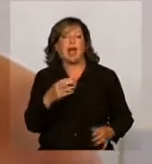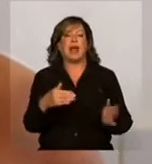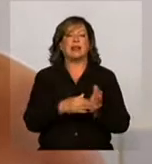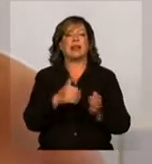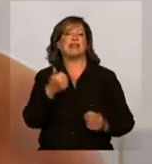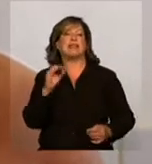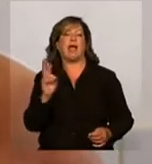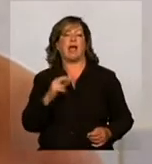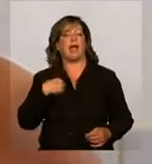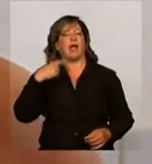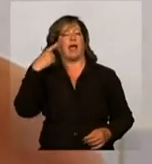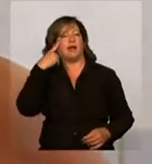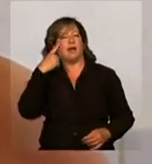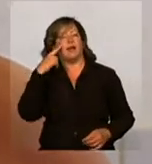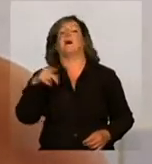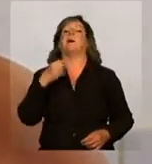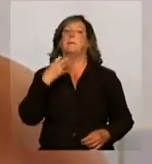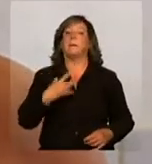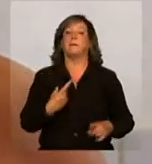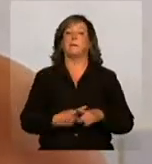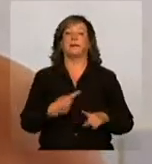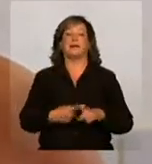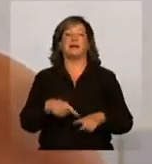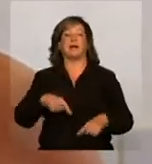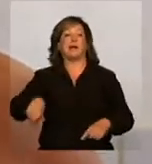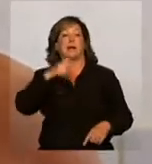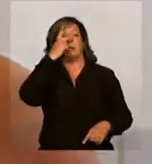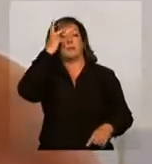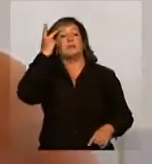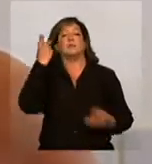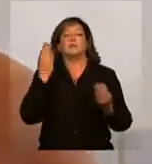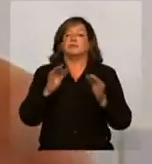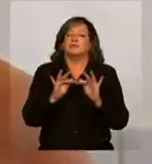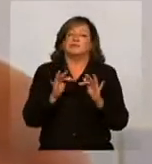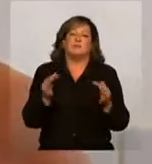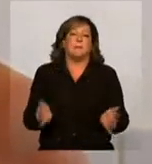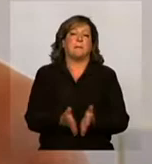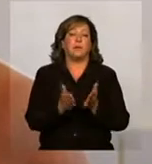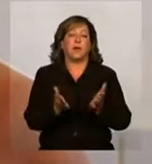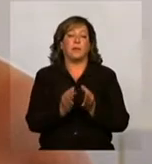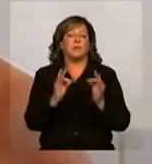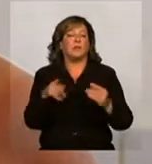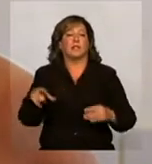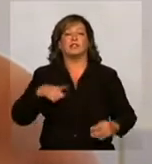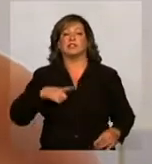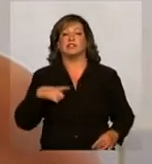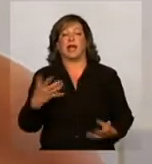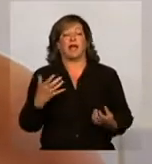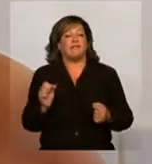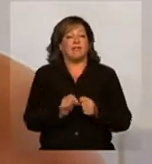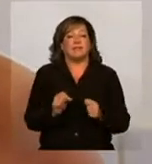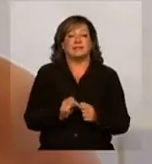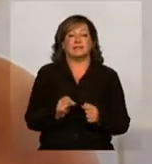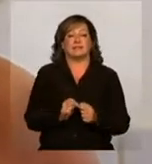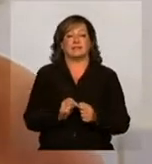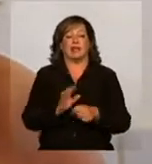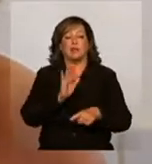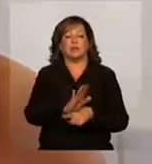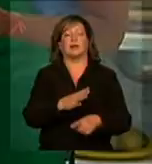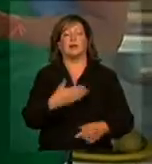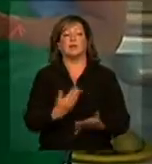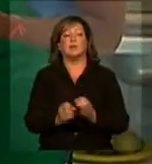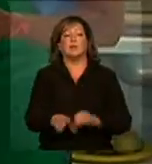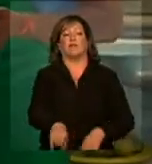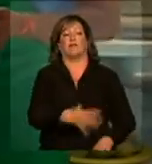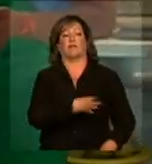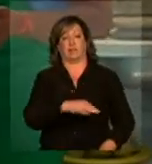a gente ficou encantado com aquilo, porque eram pessoas tão humildes e tudo que ela tinha, ela queria fazer pela educação do